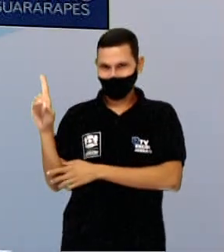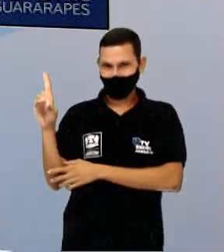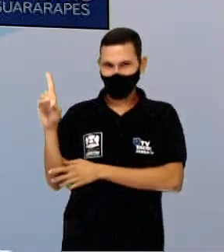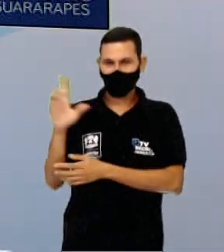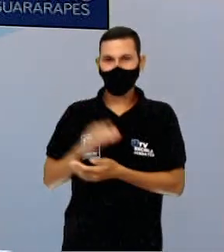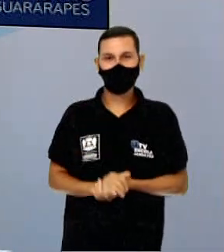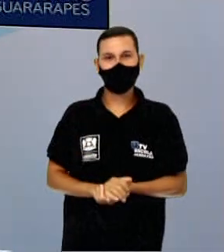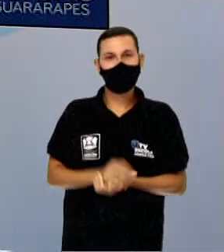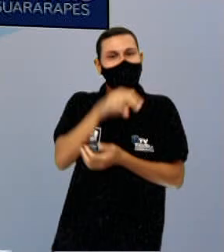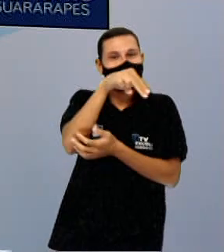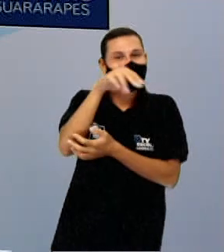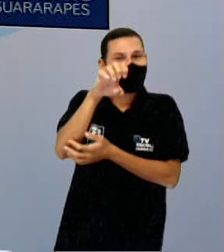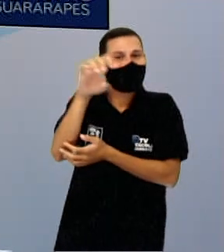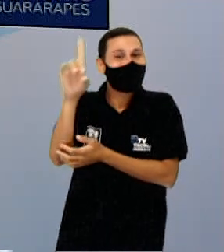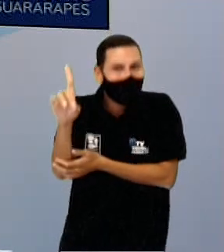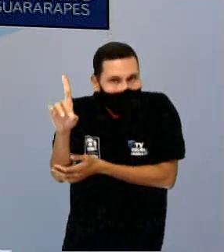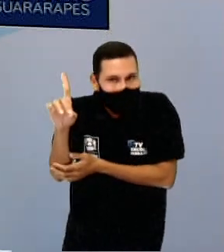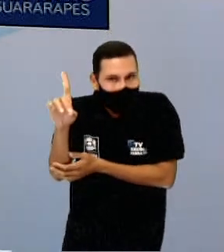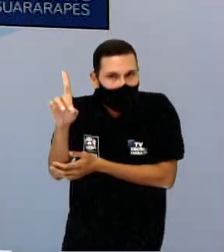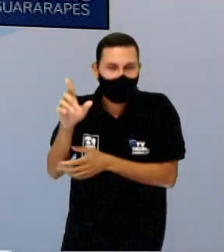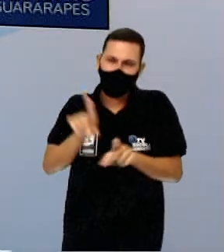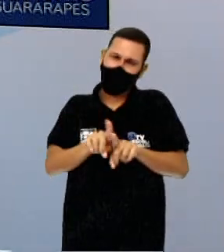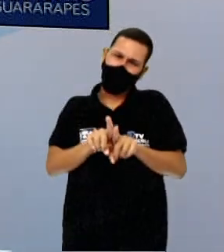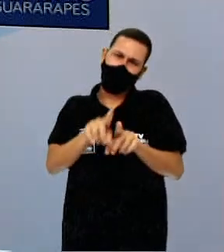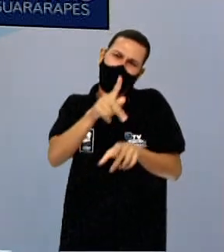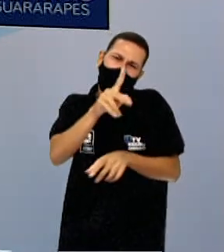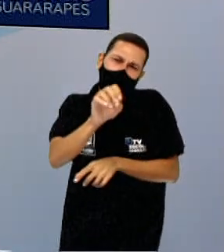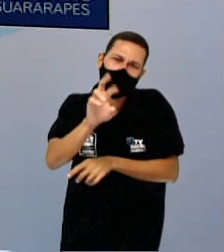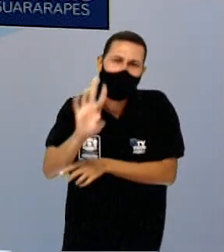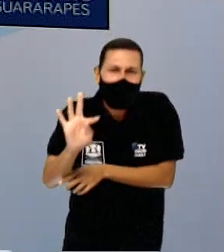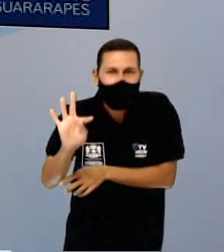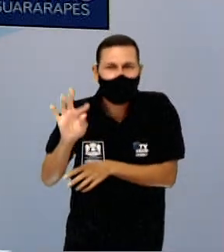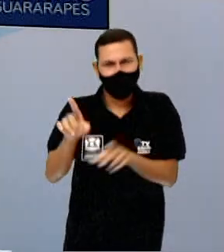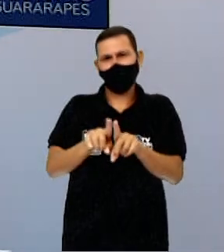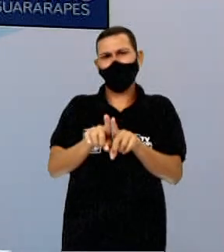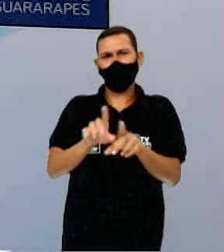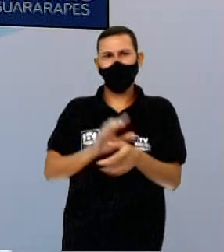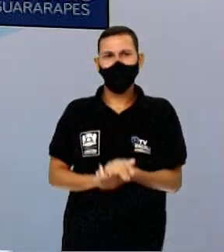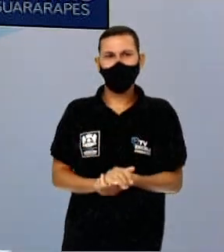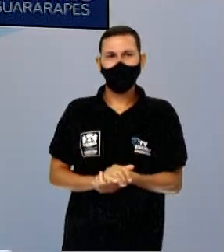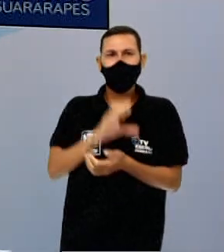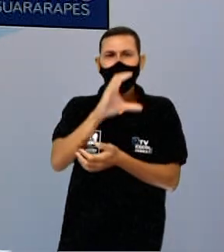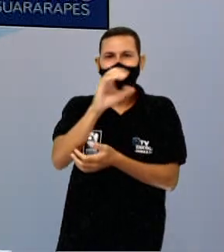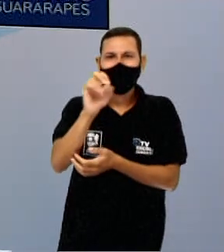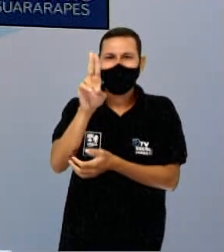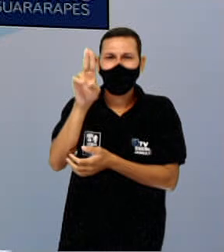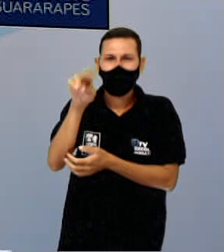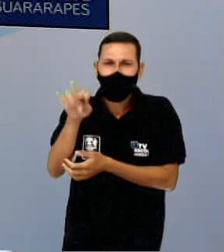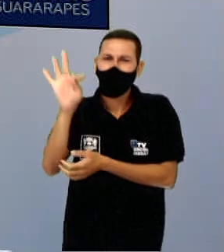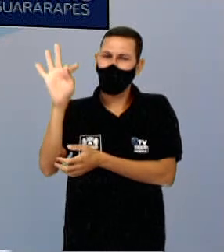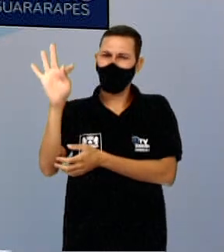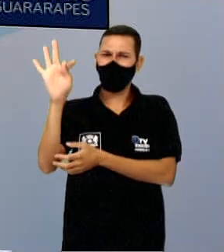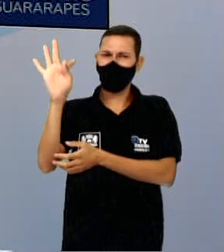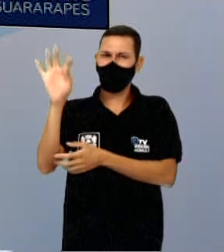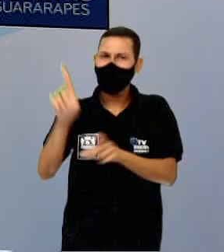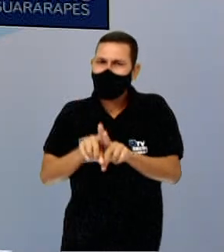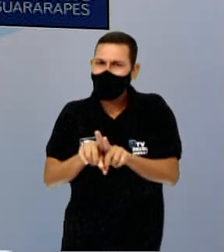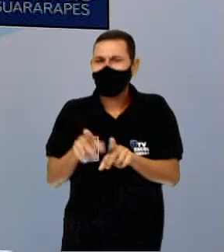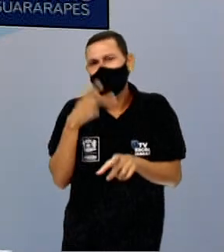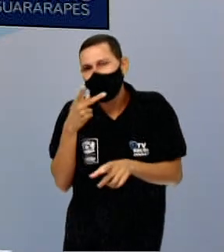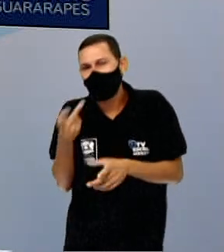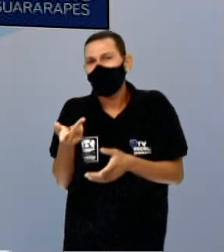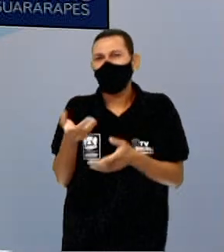need vai ficar como? Needed. Part, parted. Count, counted. Certo? Então,